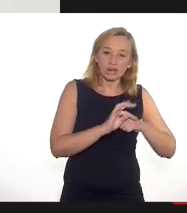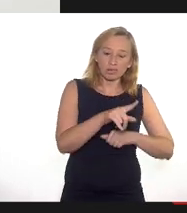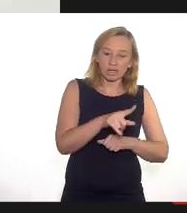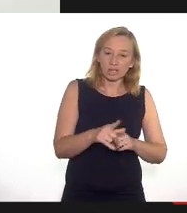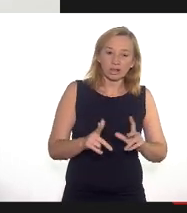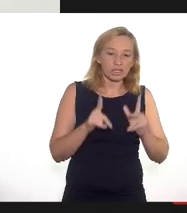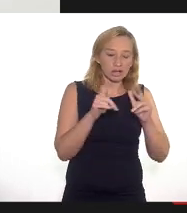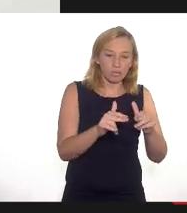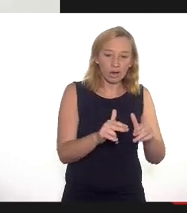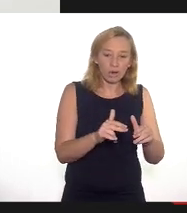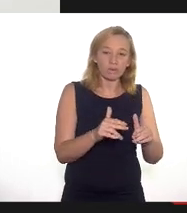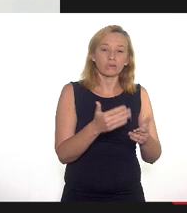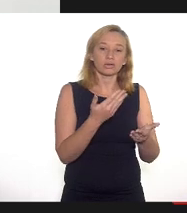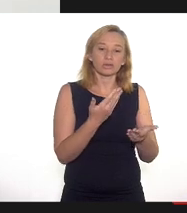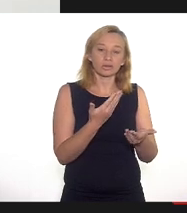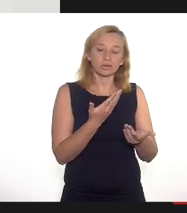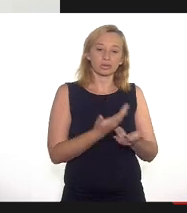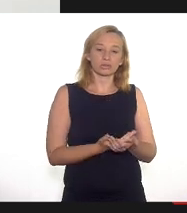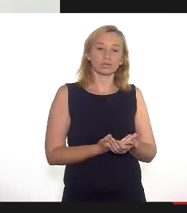forma que eu expliquei antes.